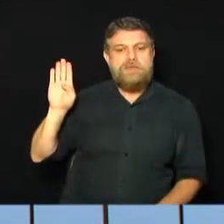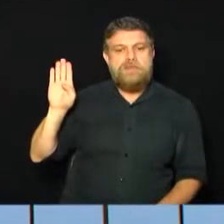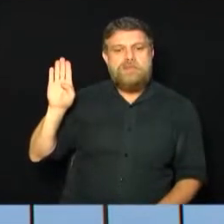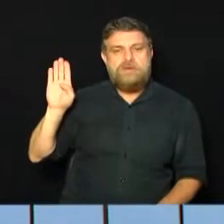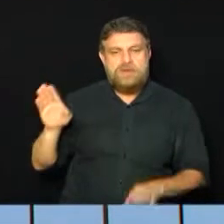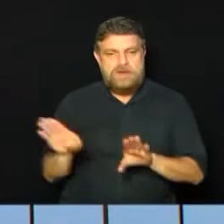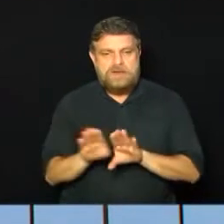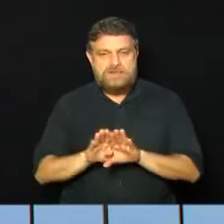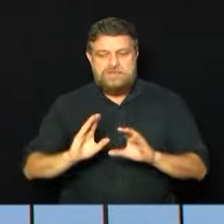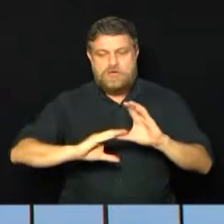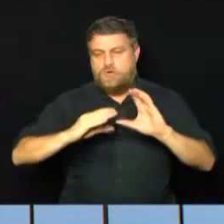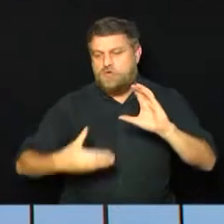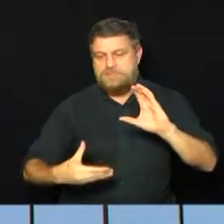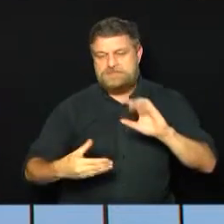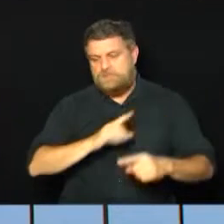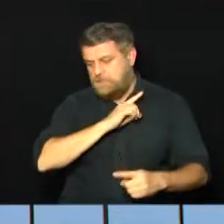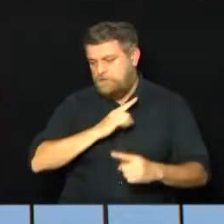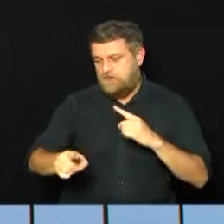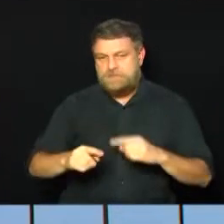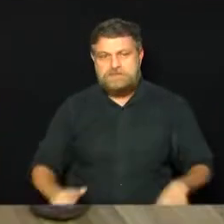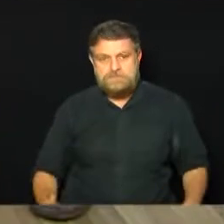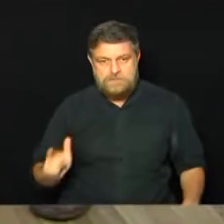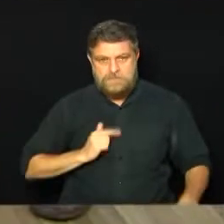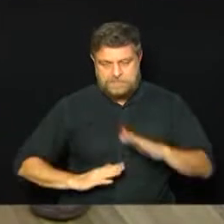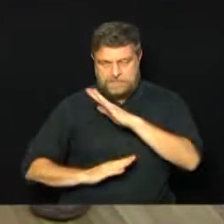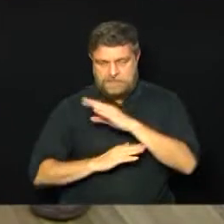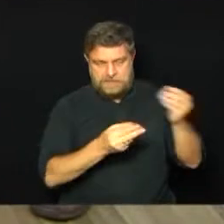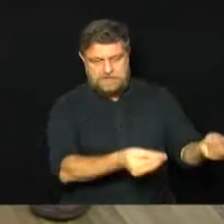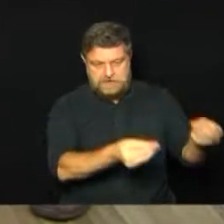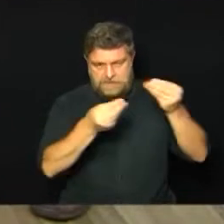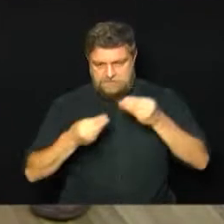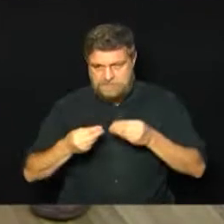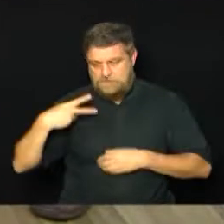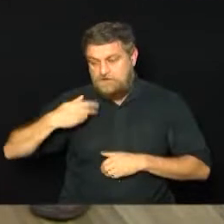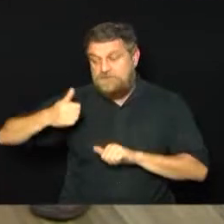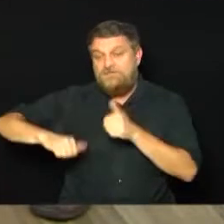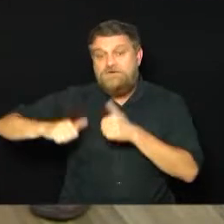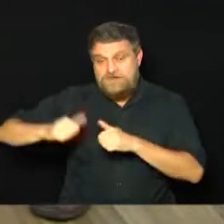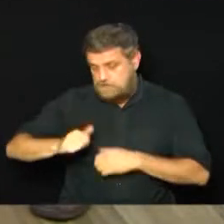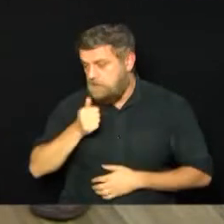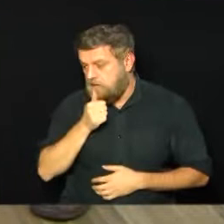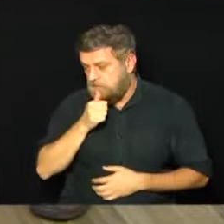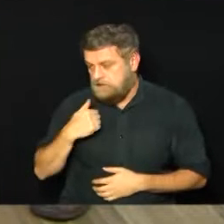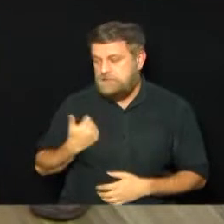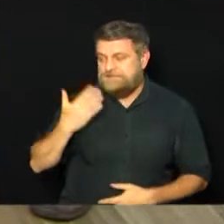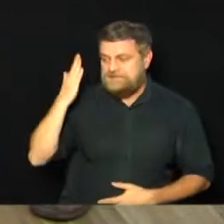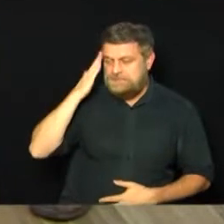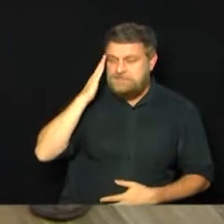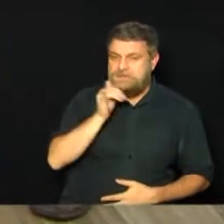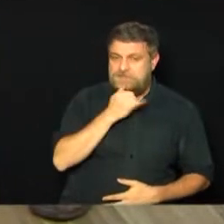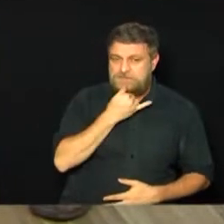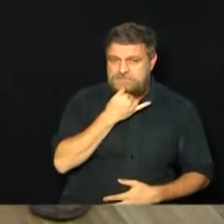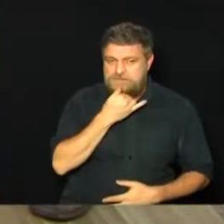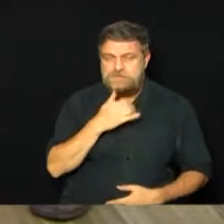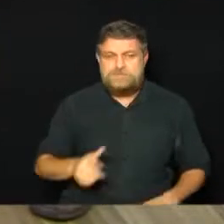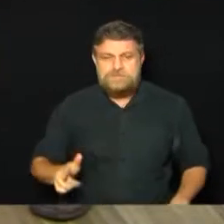a cargos comissionados. Esse está em tramitação aqui na casa. Isso. A gente sabe, vereador, que infelizmente aumentou,